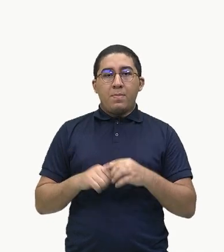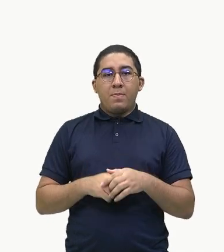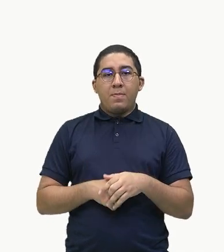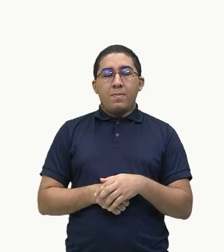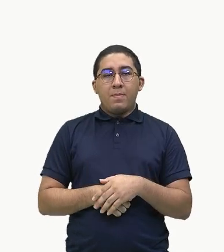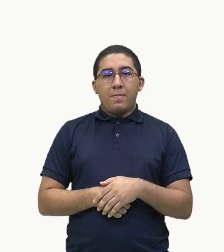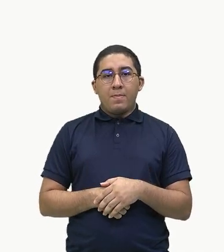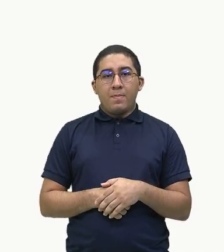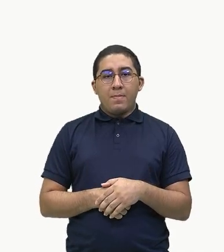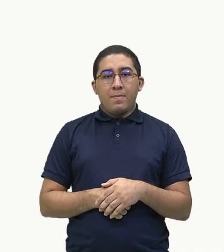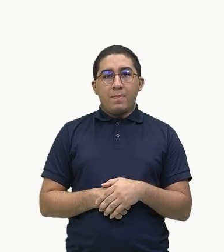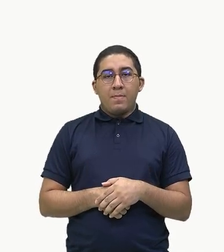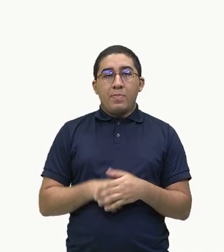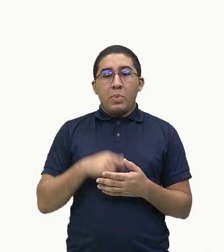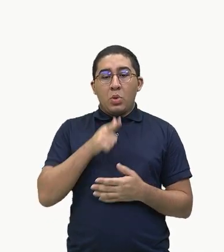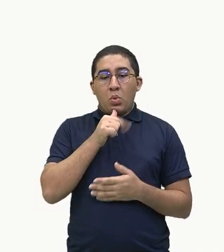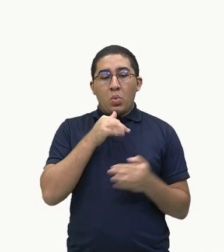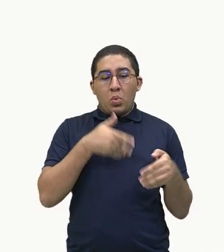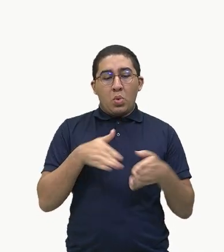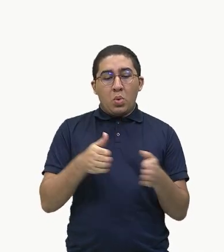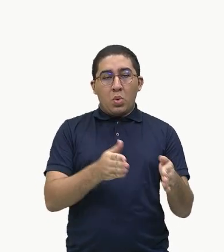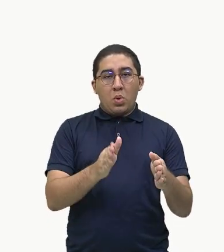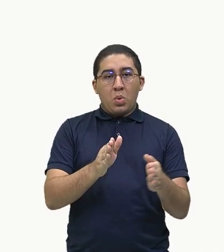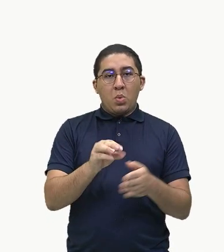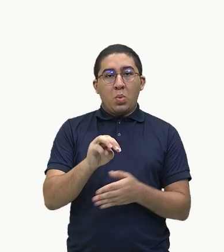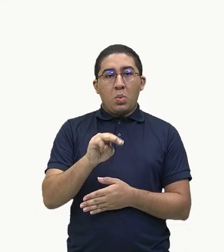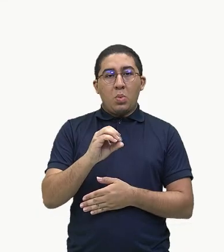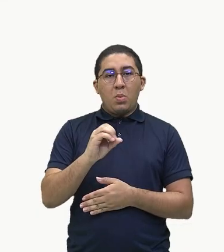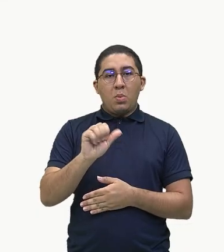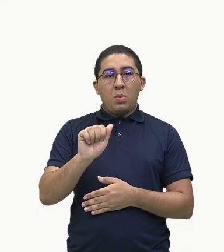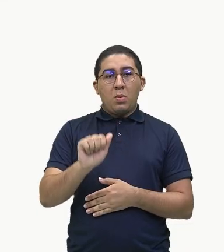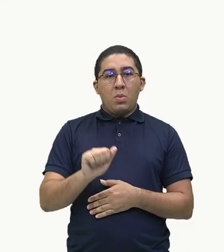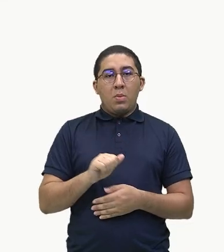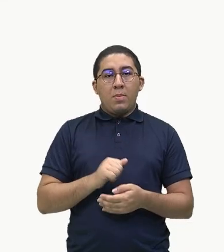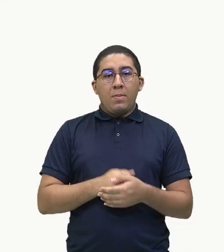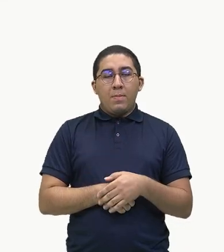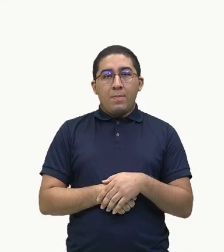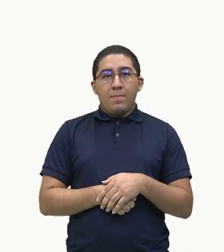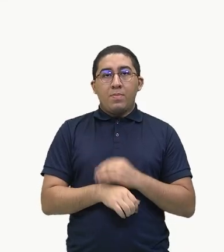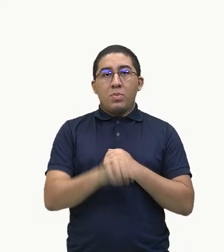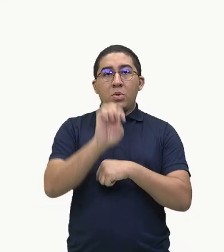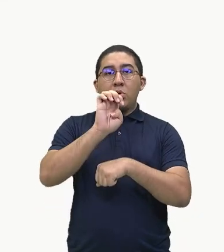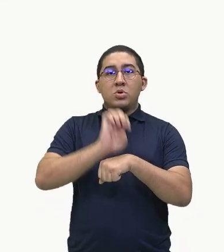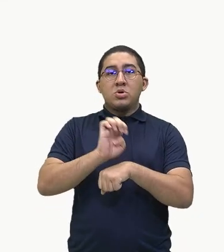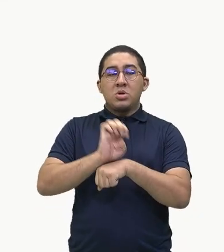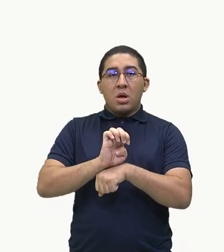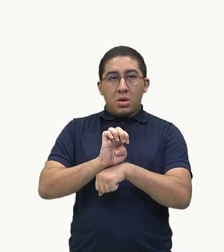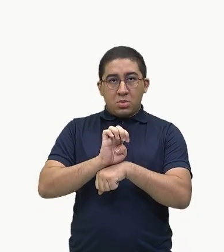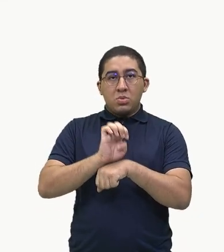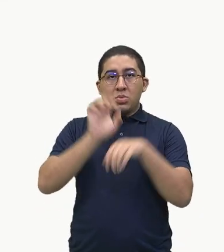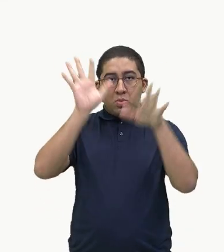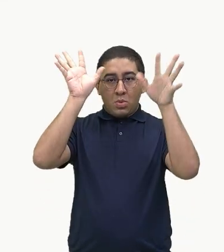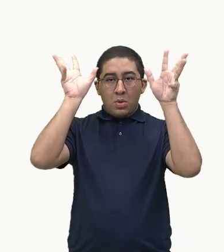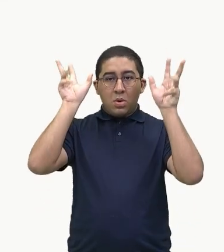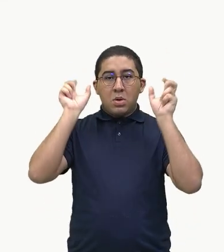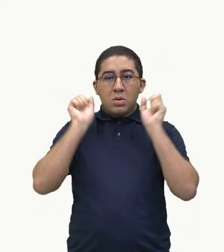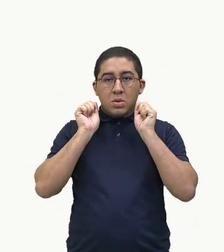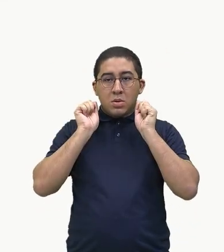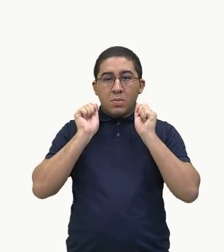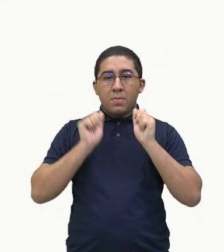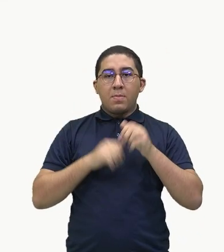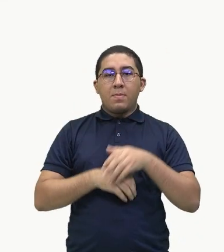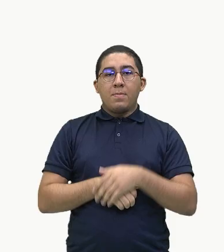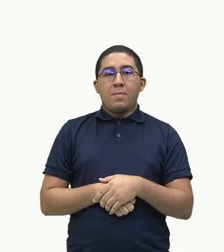rio Moa, né, que fica aqui no estado do Acre. Então, nós temos